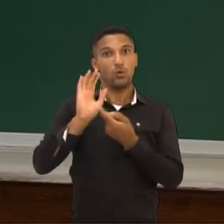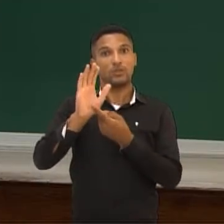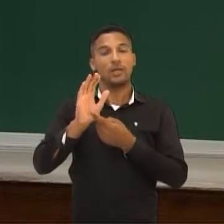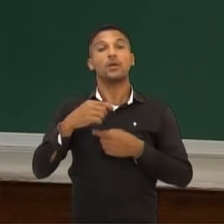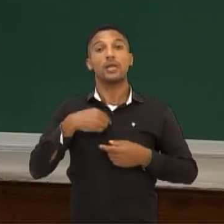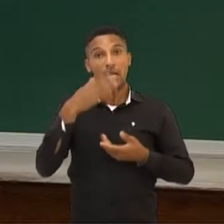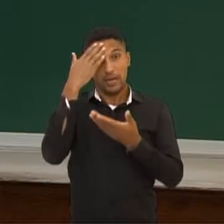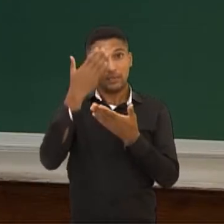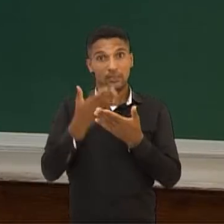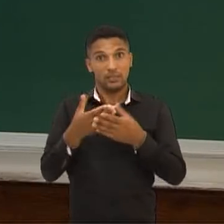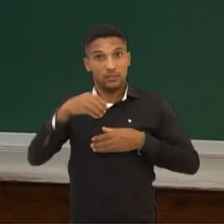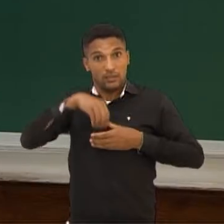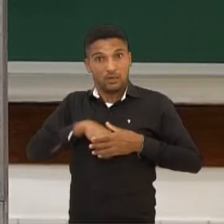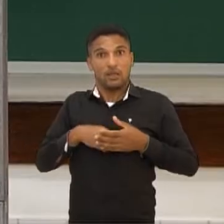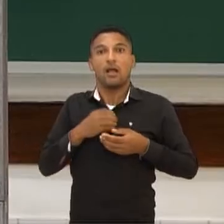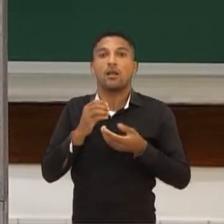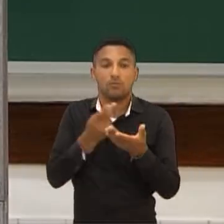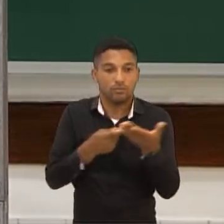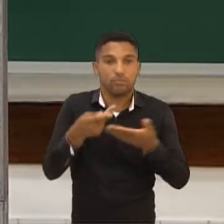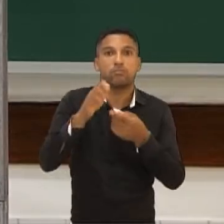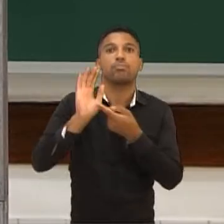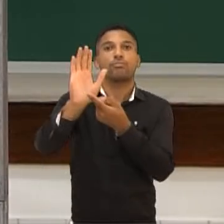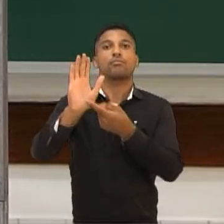ele acredita.